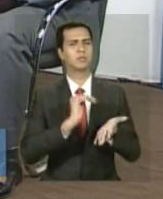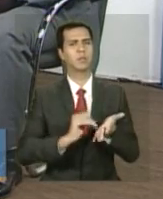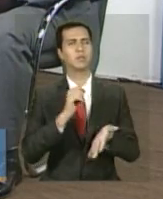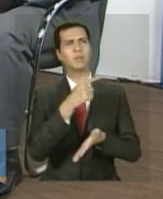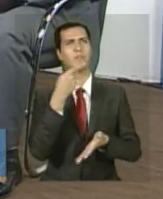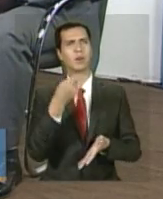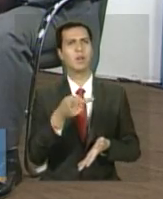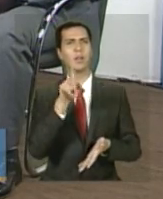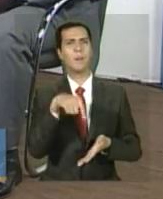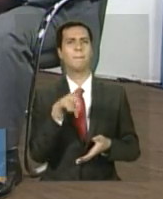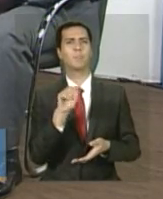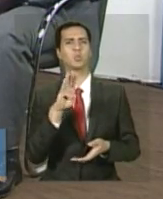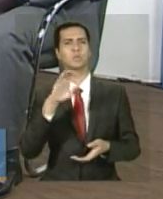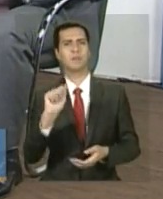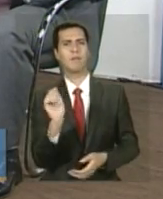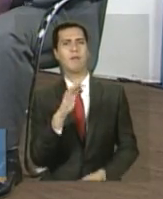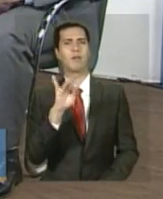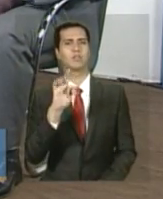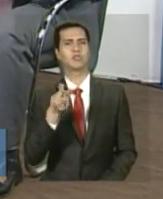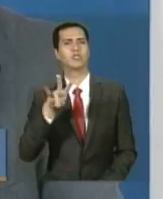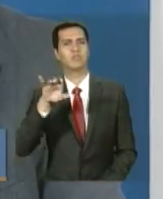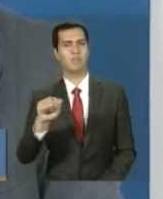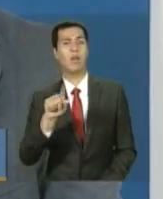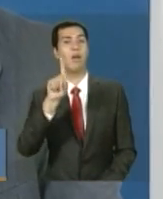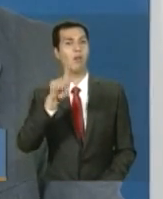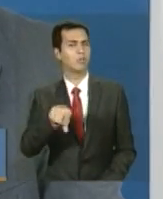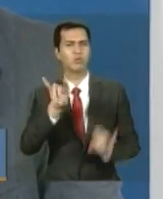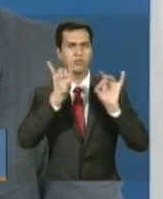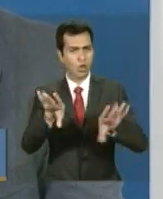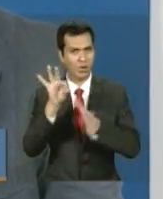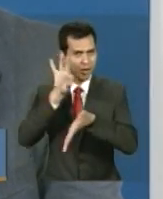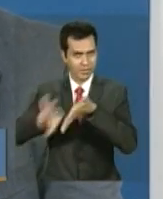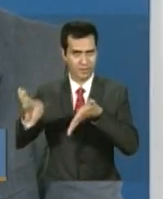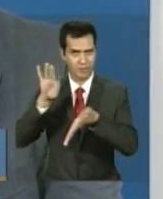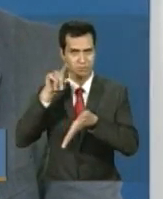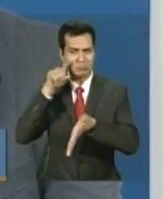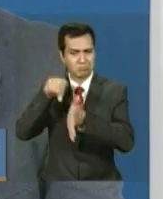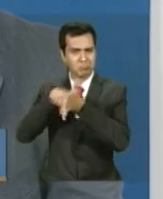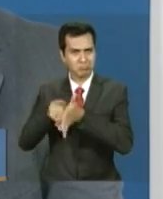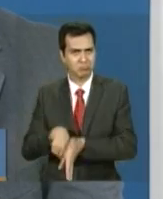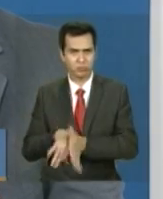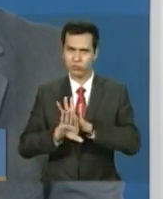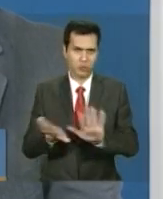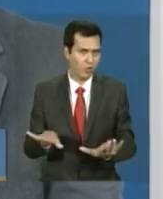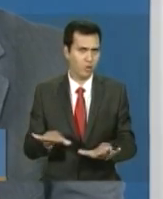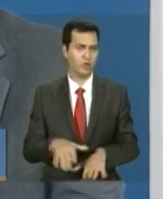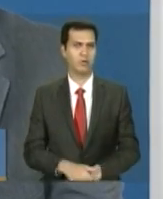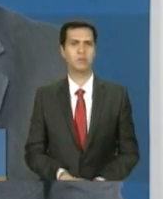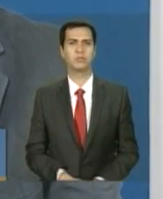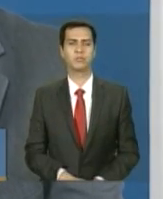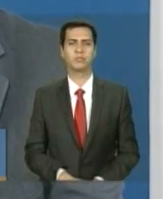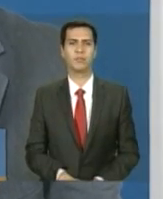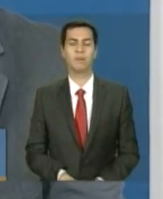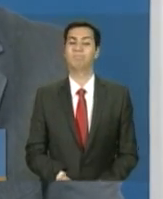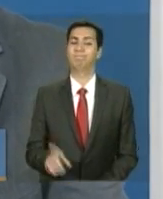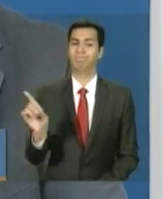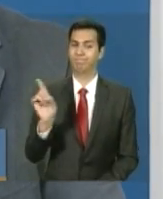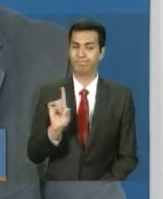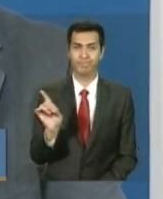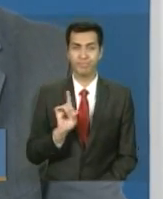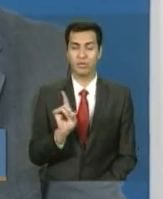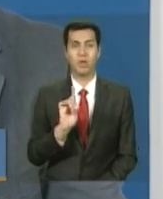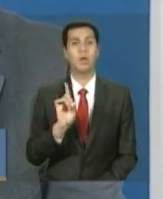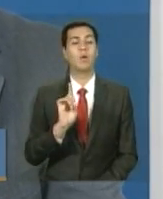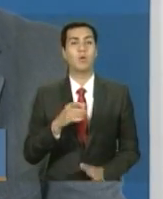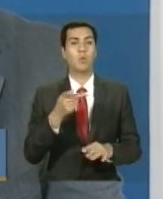cadastro único é isso não buscativa é muito mais do que isso buscativa é uma nova postura do Estado em relação